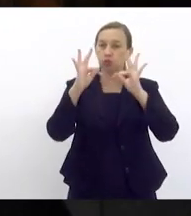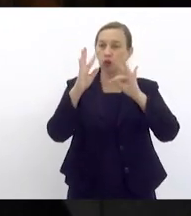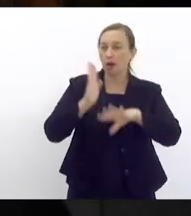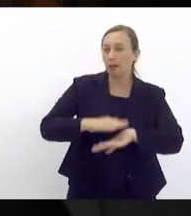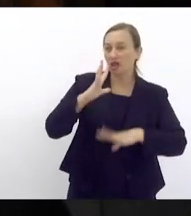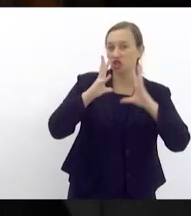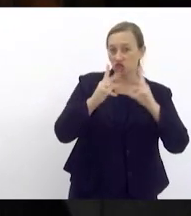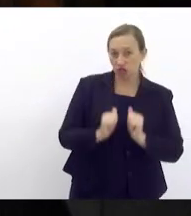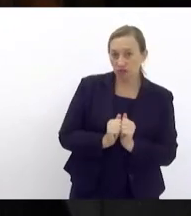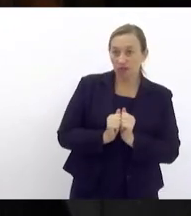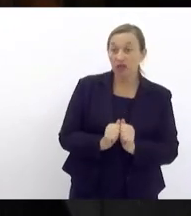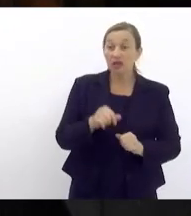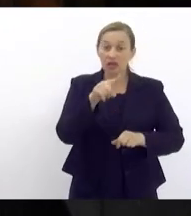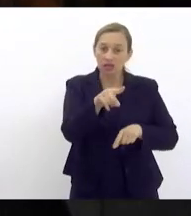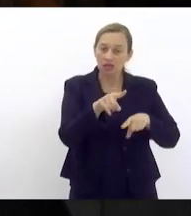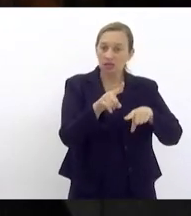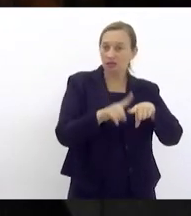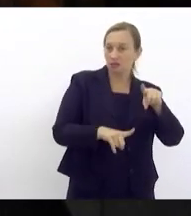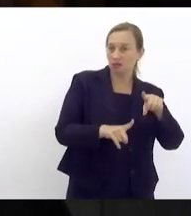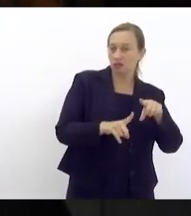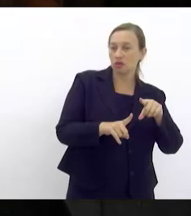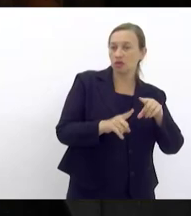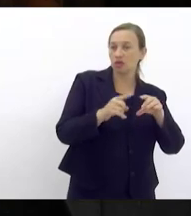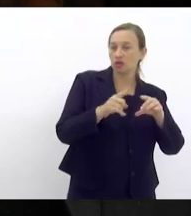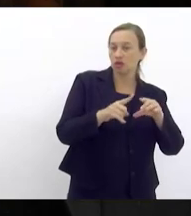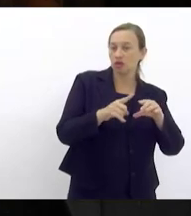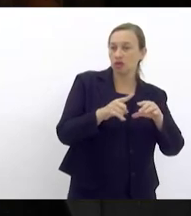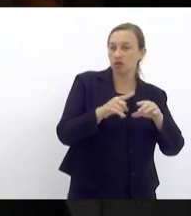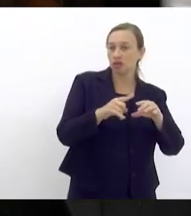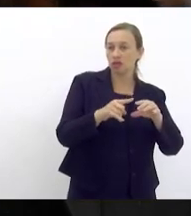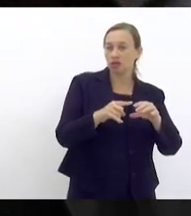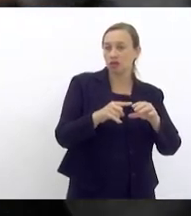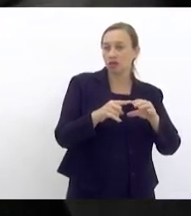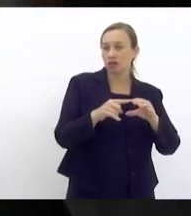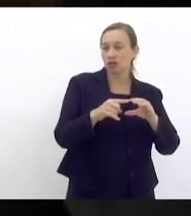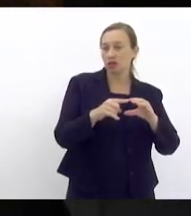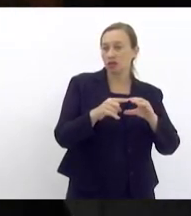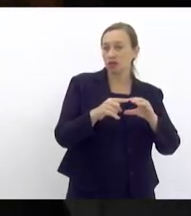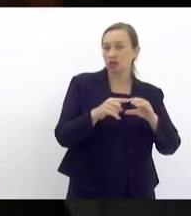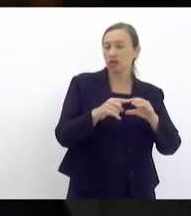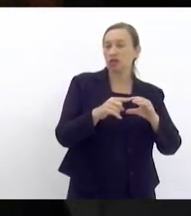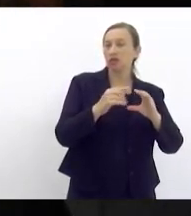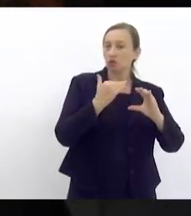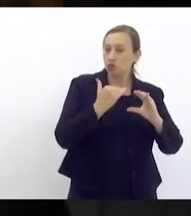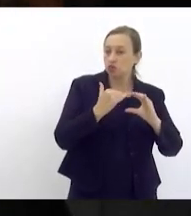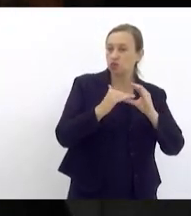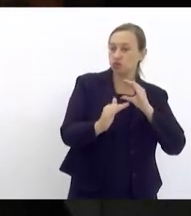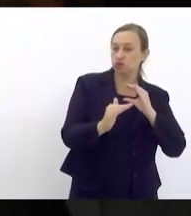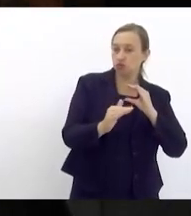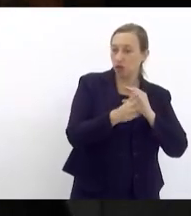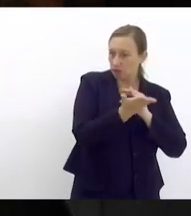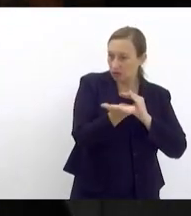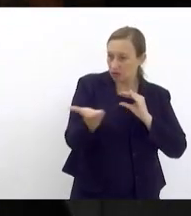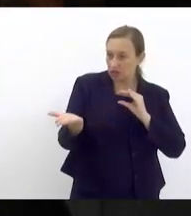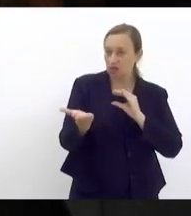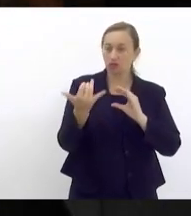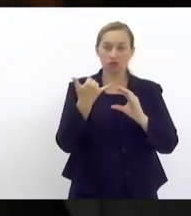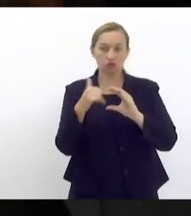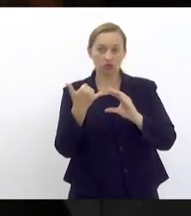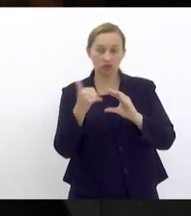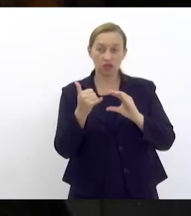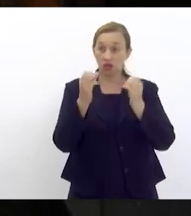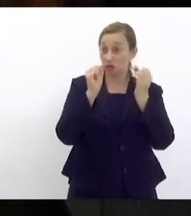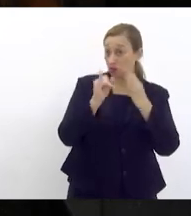nesse material que eu mandei para vocês eu explico quer dizer os nossos técnicos né o